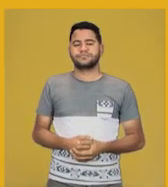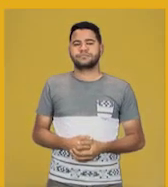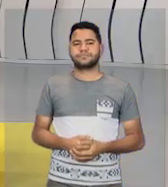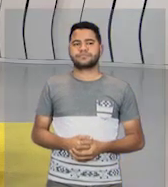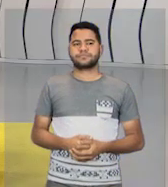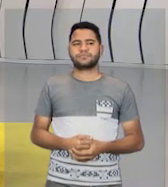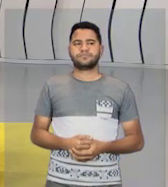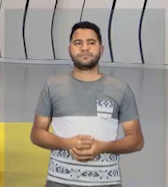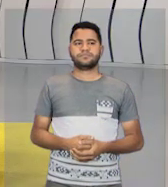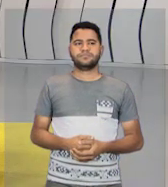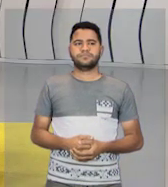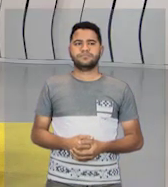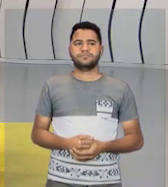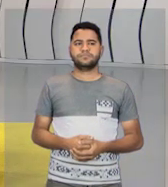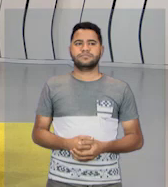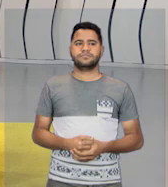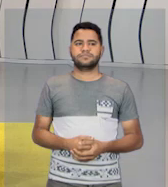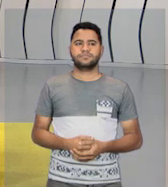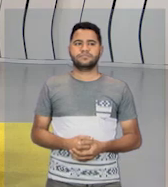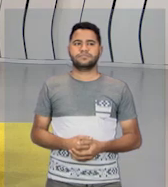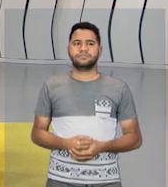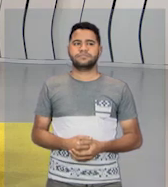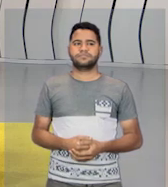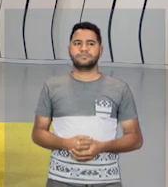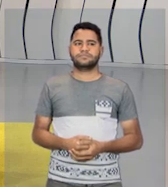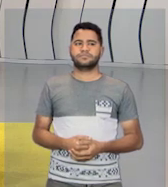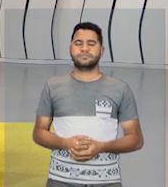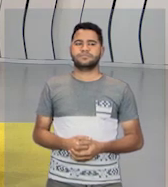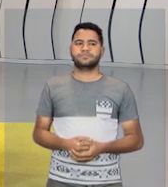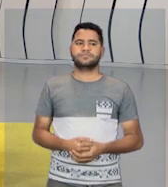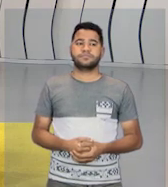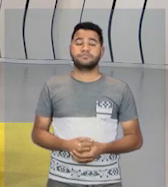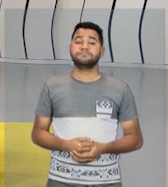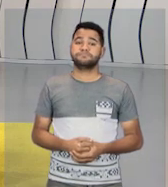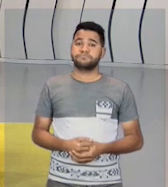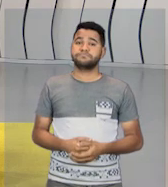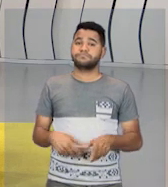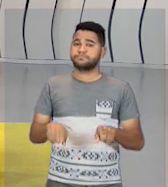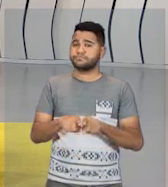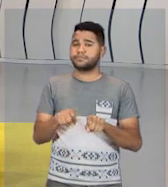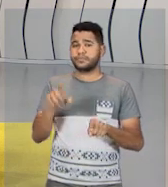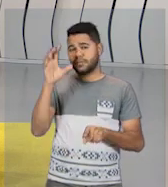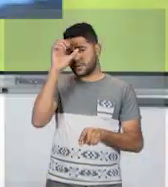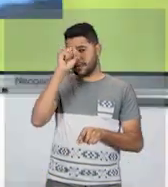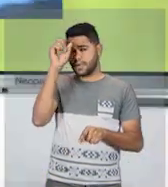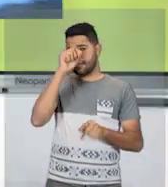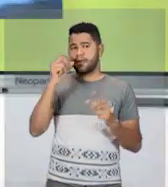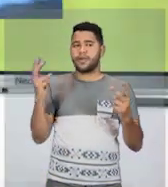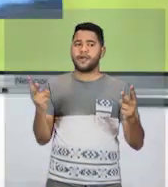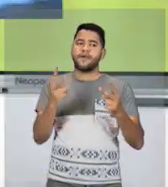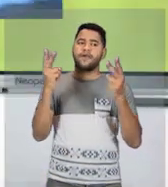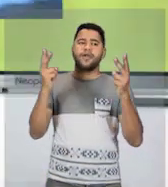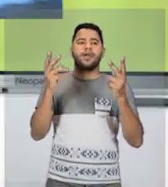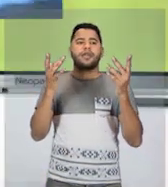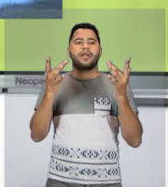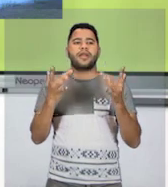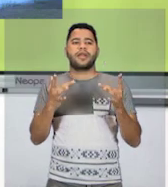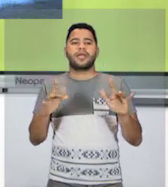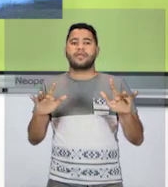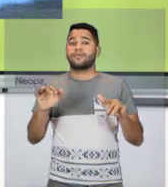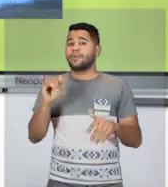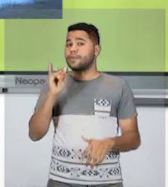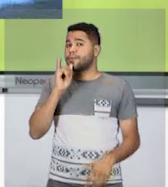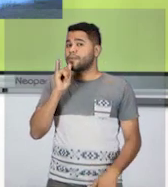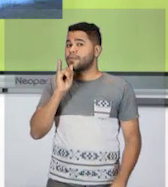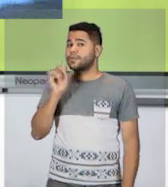a very Nature is theirs então a gente aprende a dar valor aos recursos naturais como